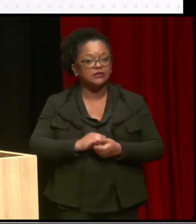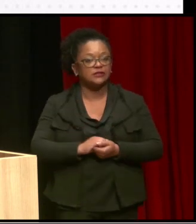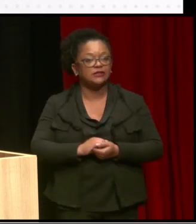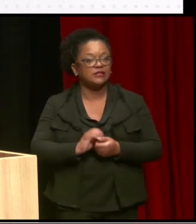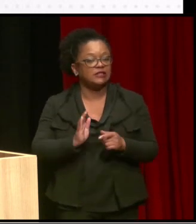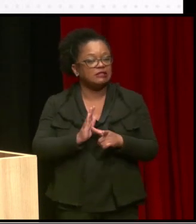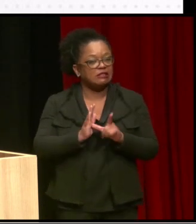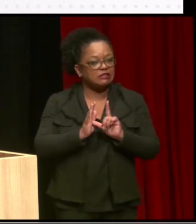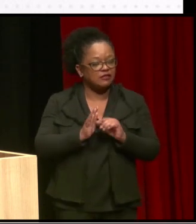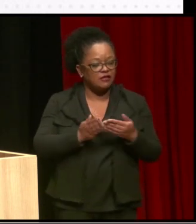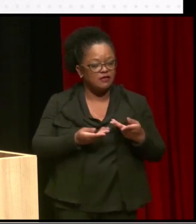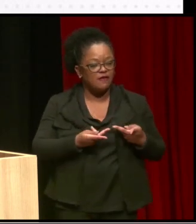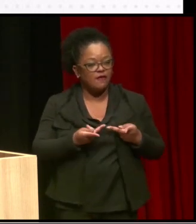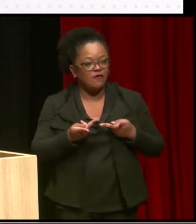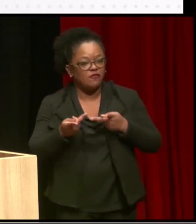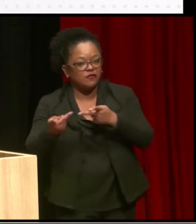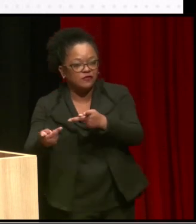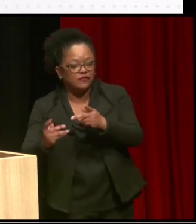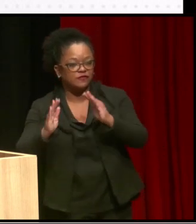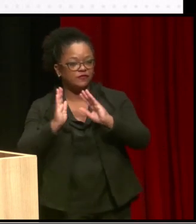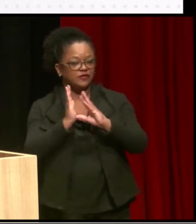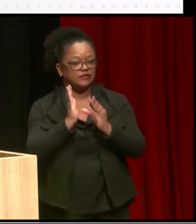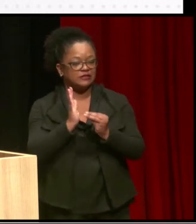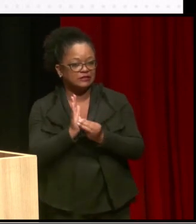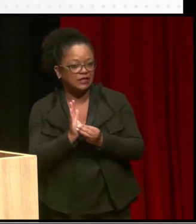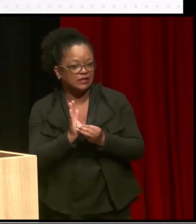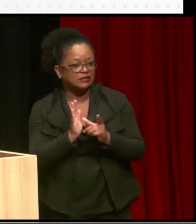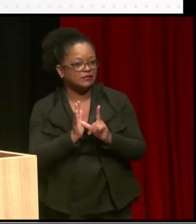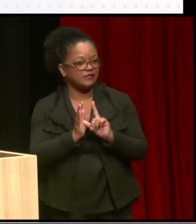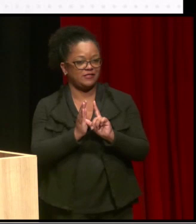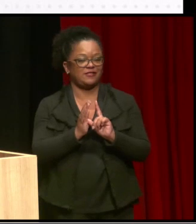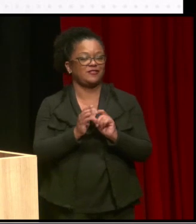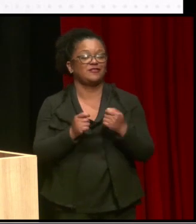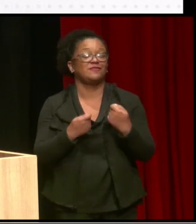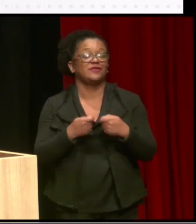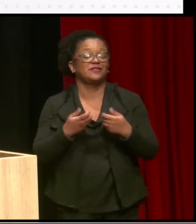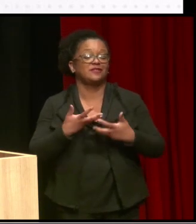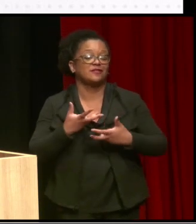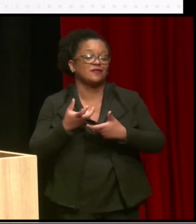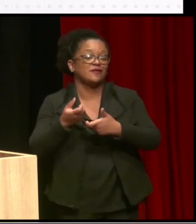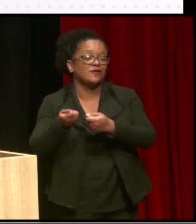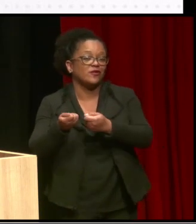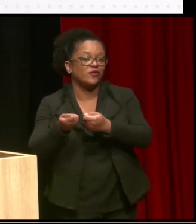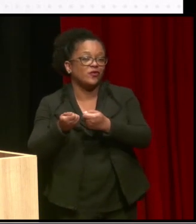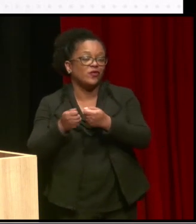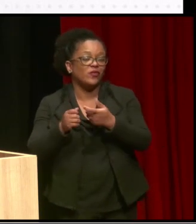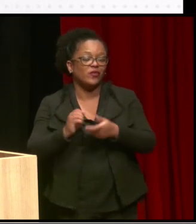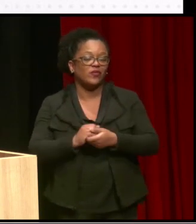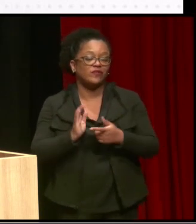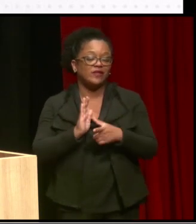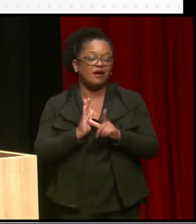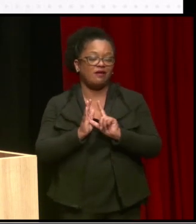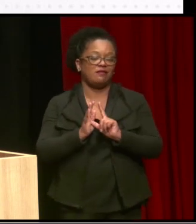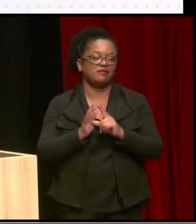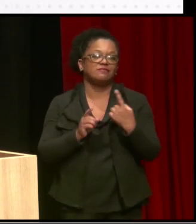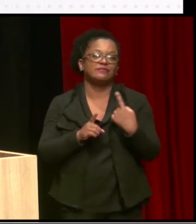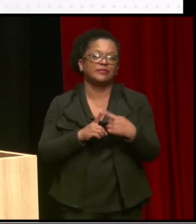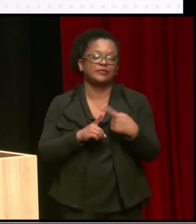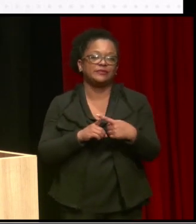convite ou conhecimento de que existe um programa para seus filhos. Essas